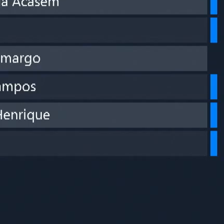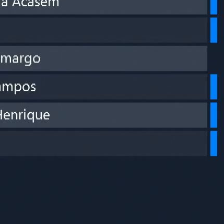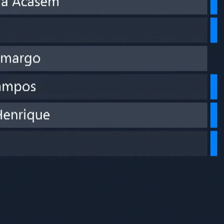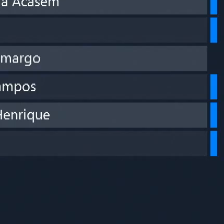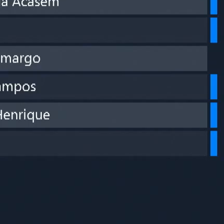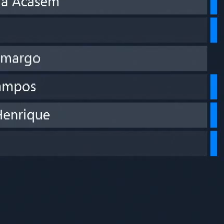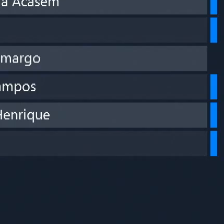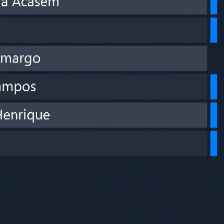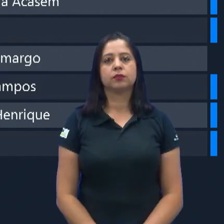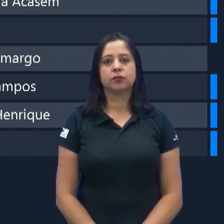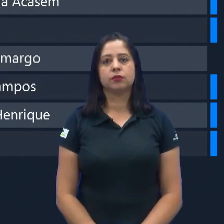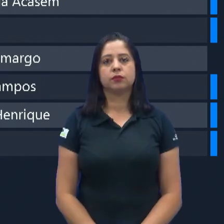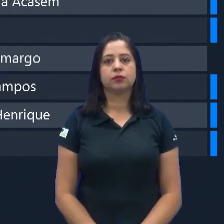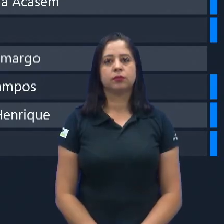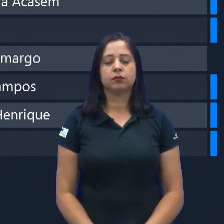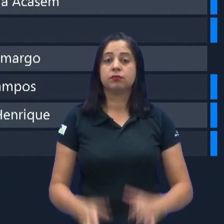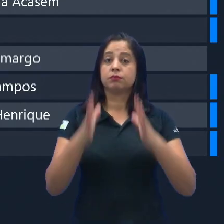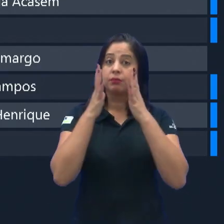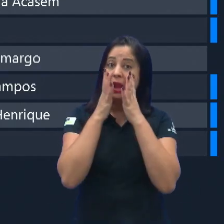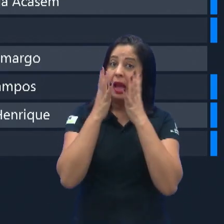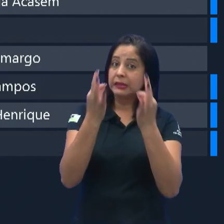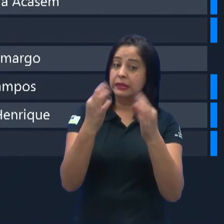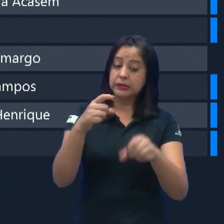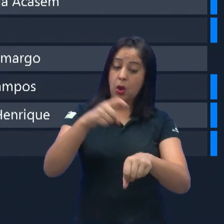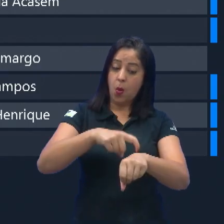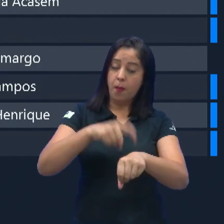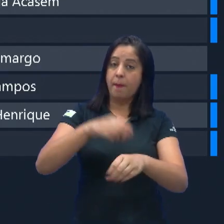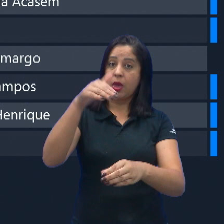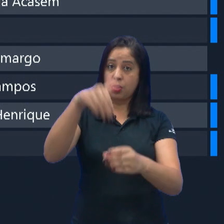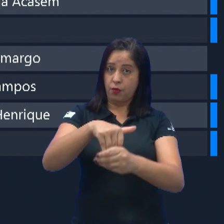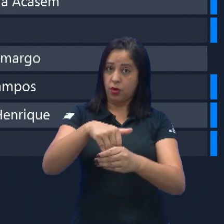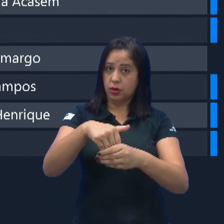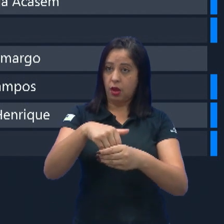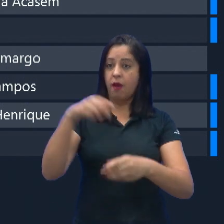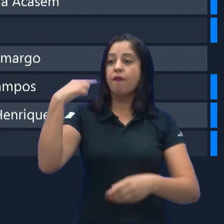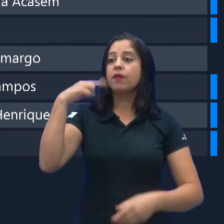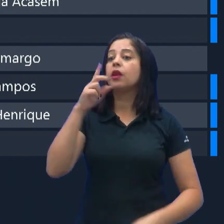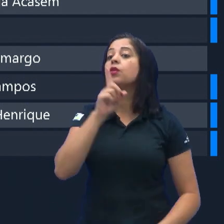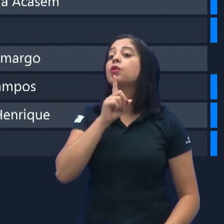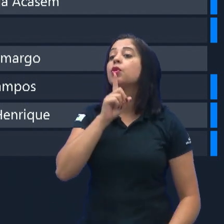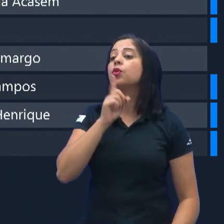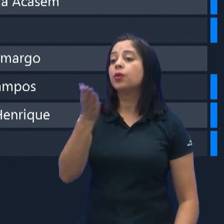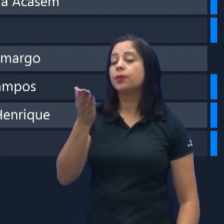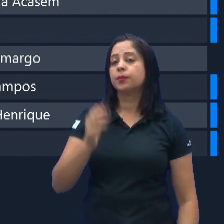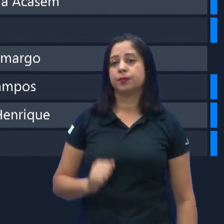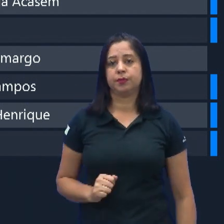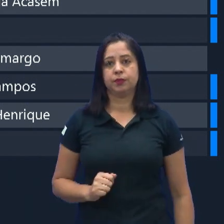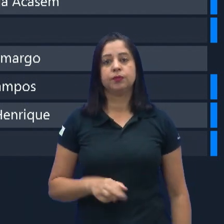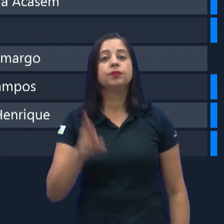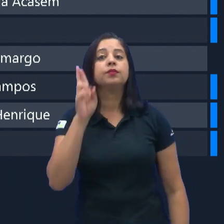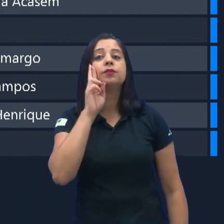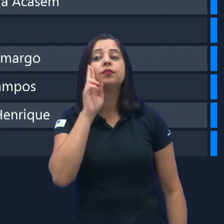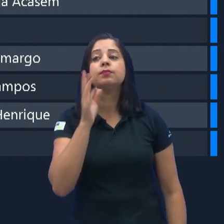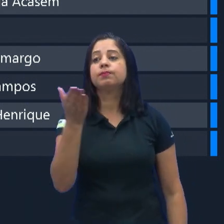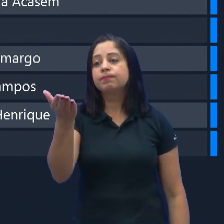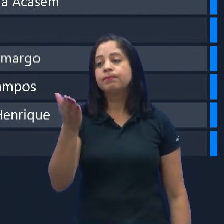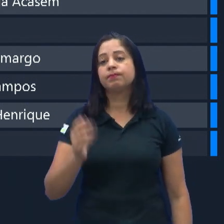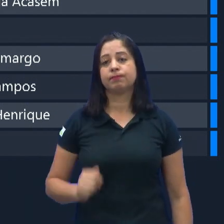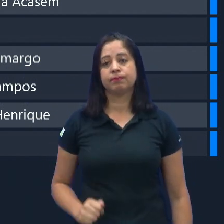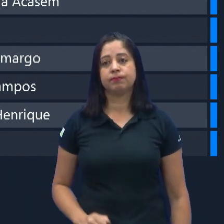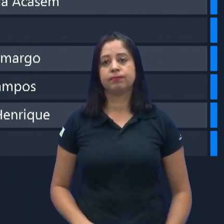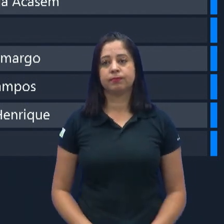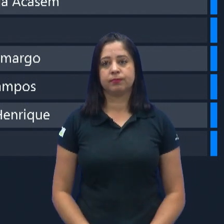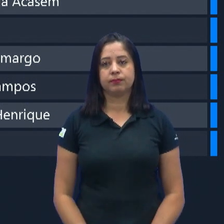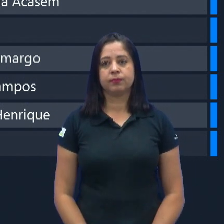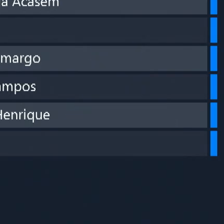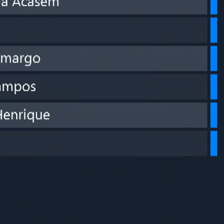Peço aos vereadores que se atentem ao momento de votação. Vereador Sérgio Camargo, Renato Santiago.